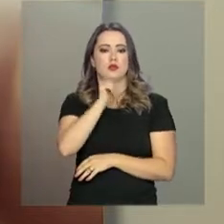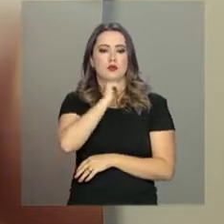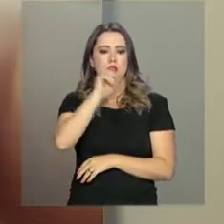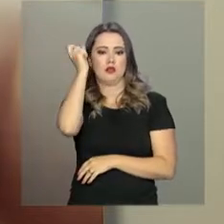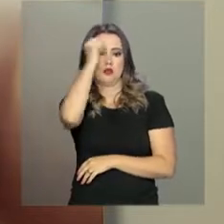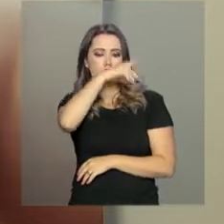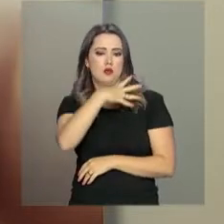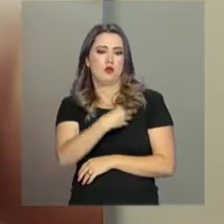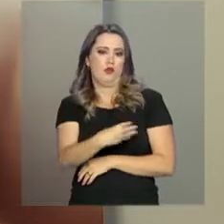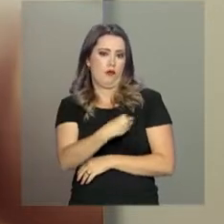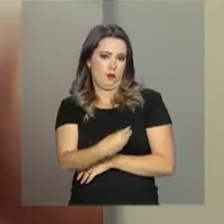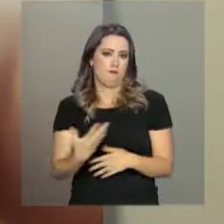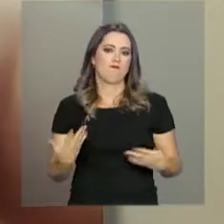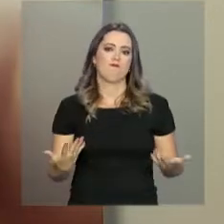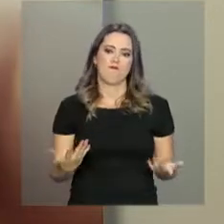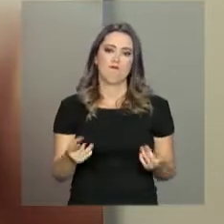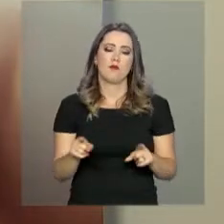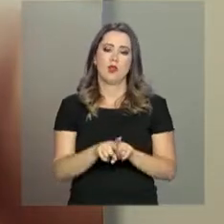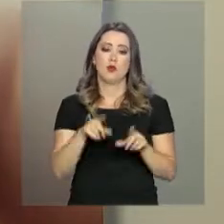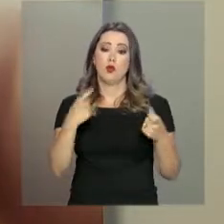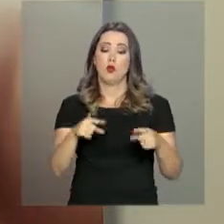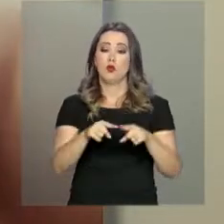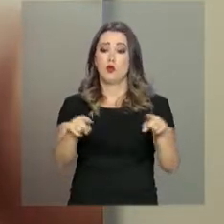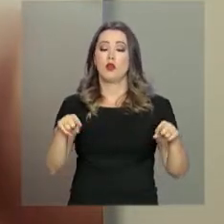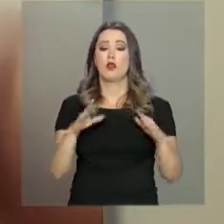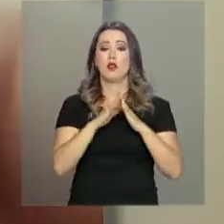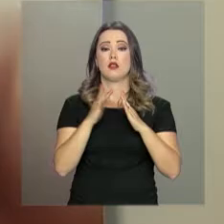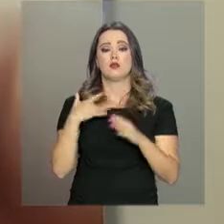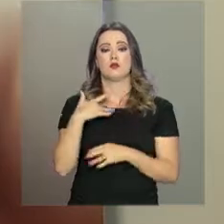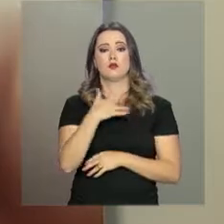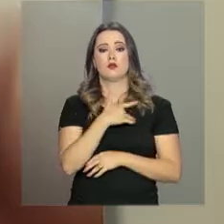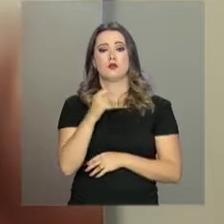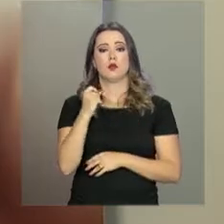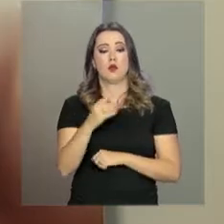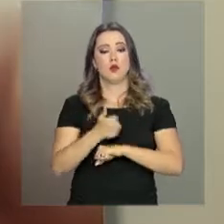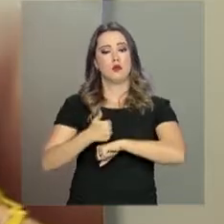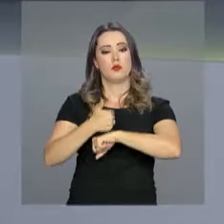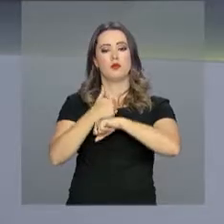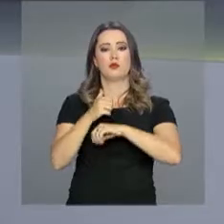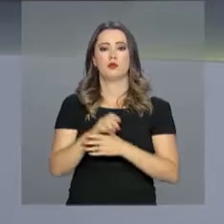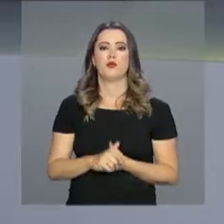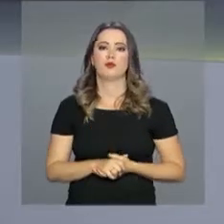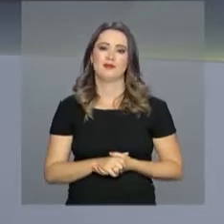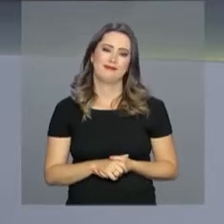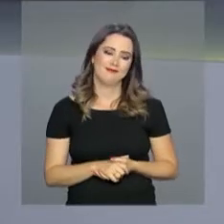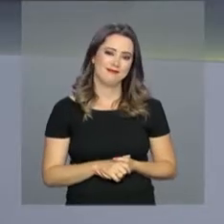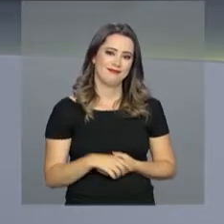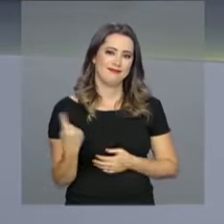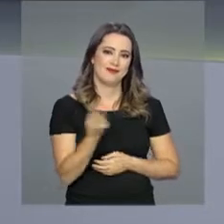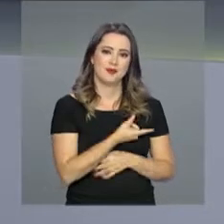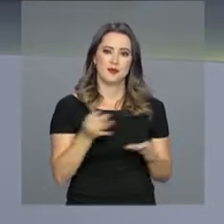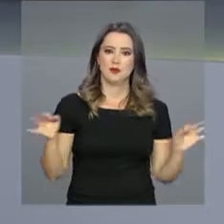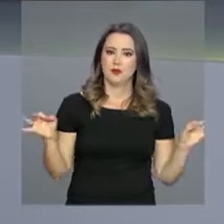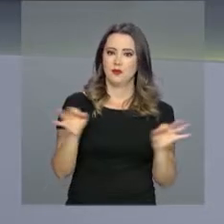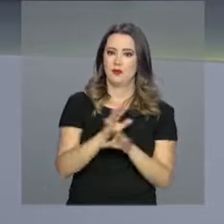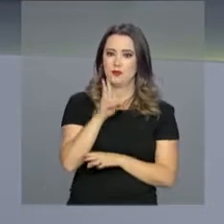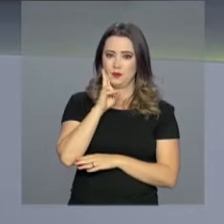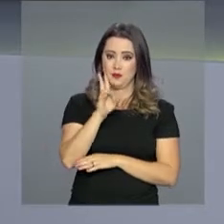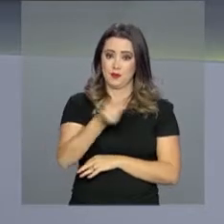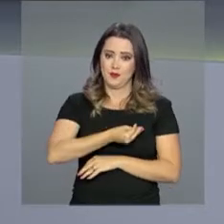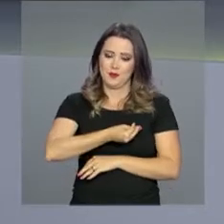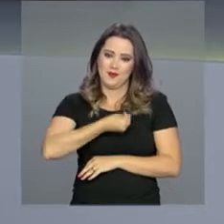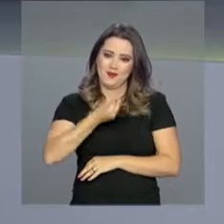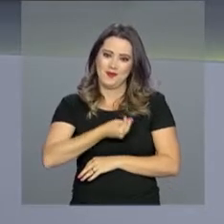dificuldades na amamentação um centro de saúde um profissional especializado na área nós ficamos por aqui você